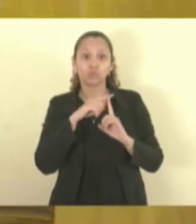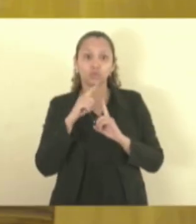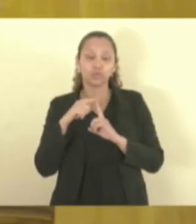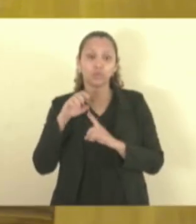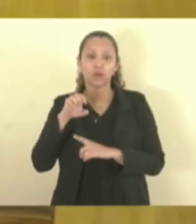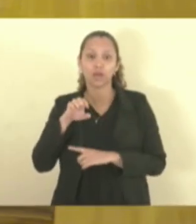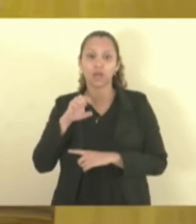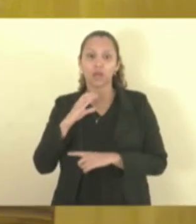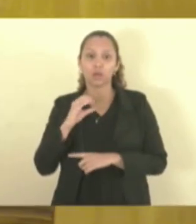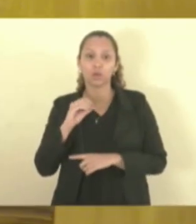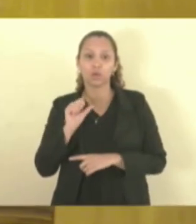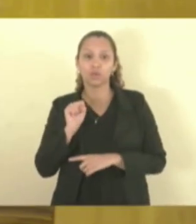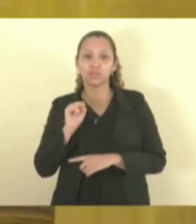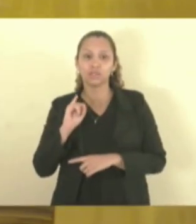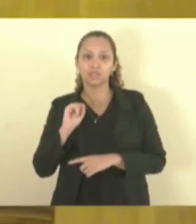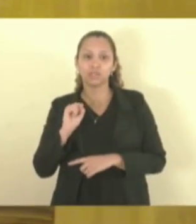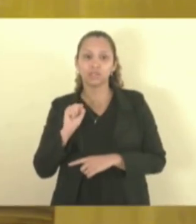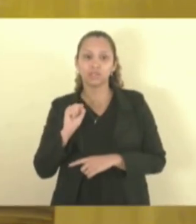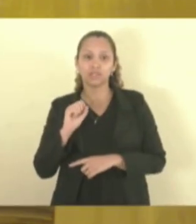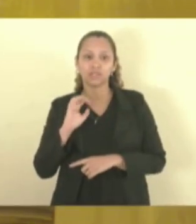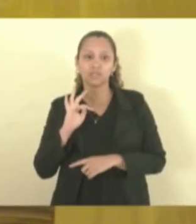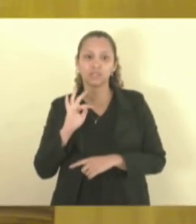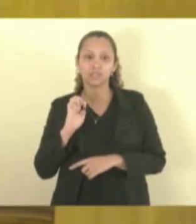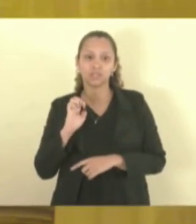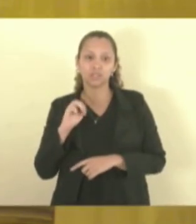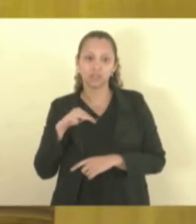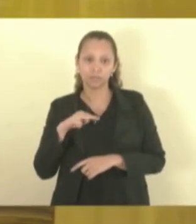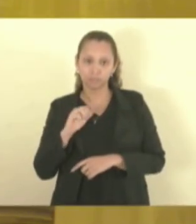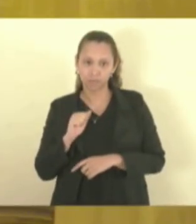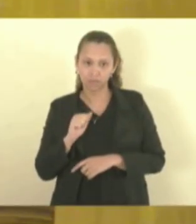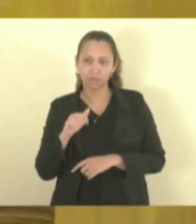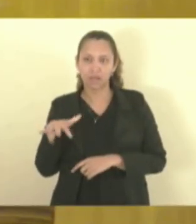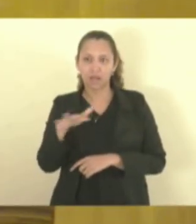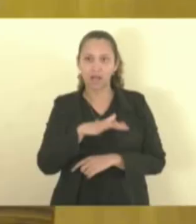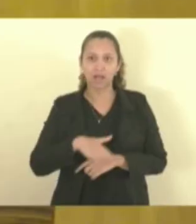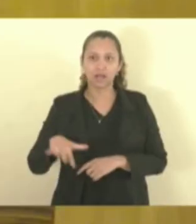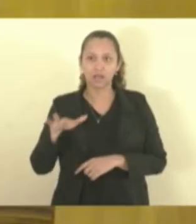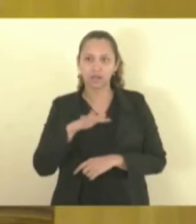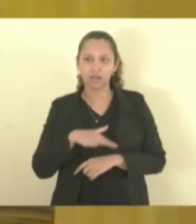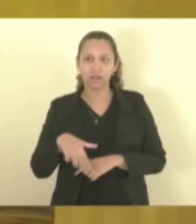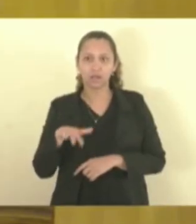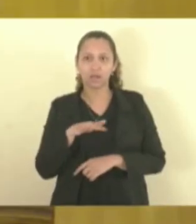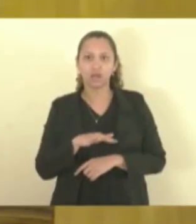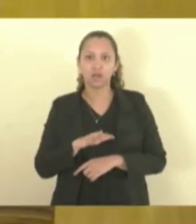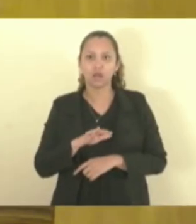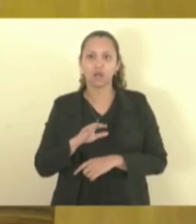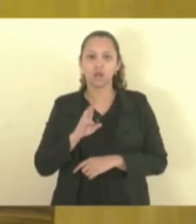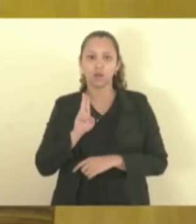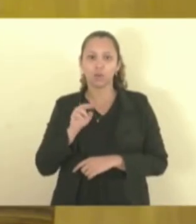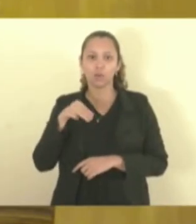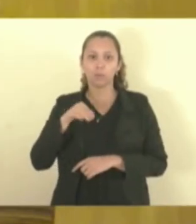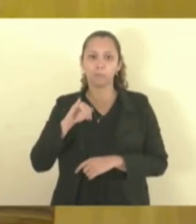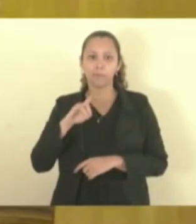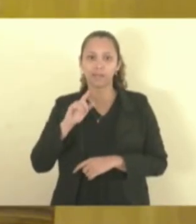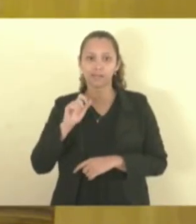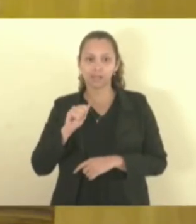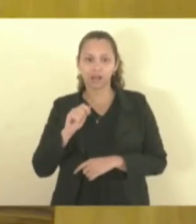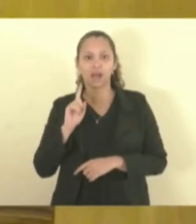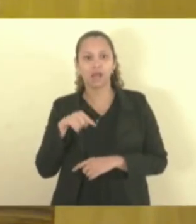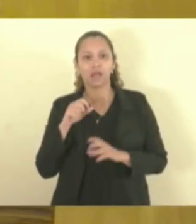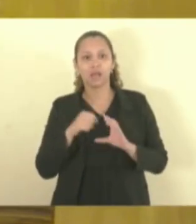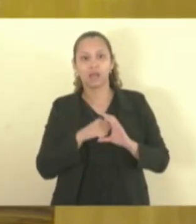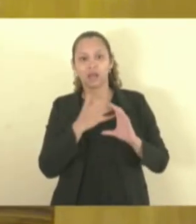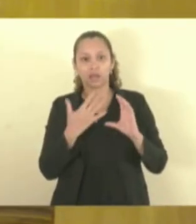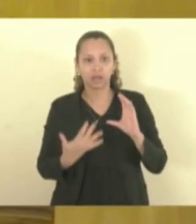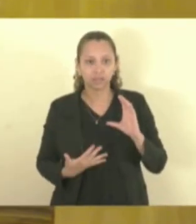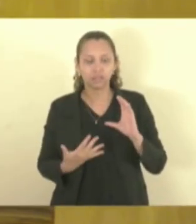ecossistema. Deixa eu ver se esse botão aqui, isso, que são as áreas úmidas, né? As áreas úmidas que são características dessas, sobretudo